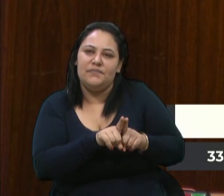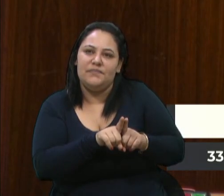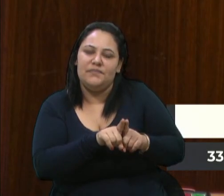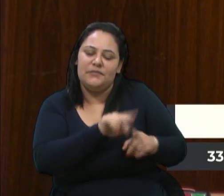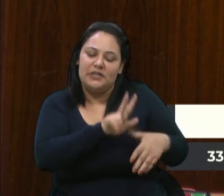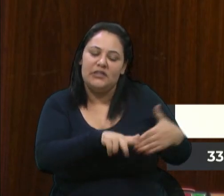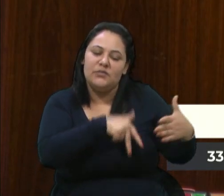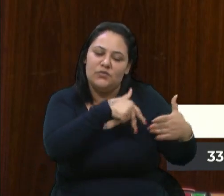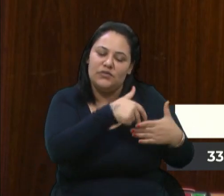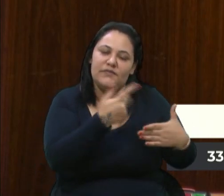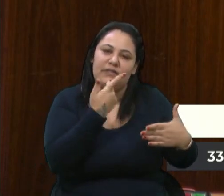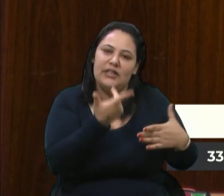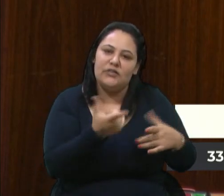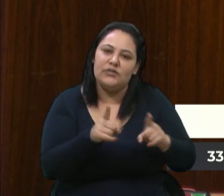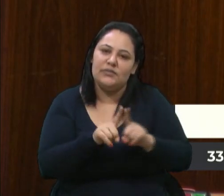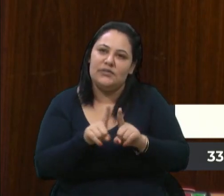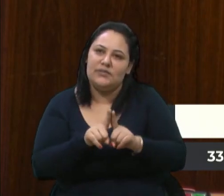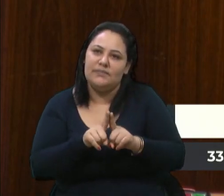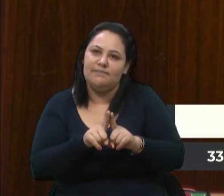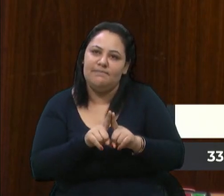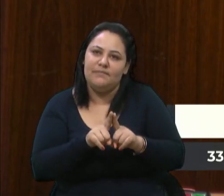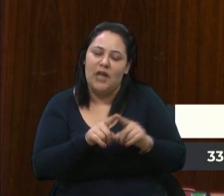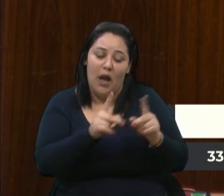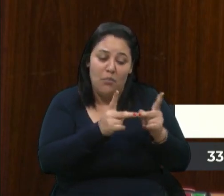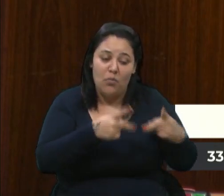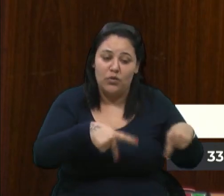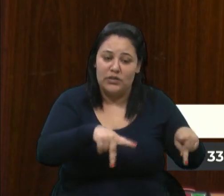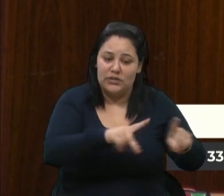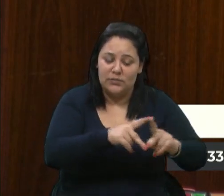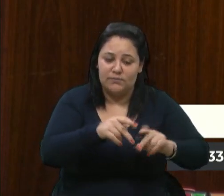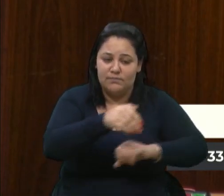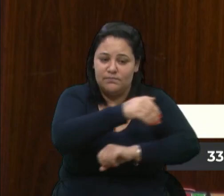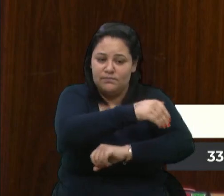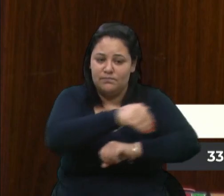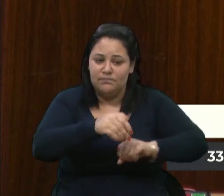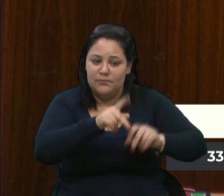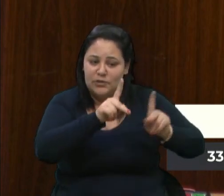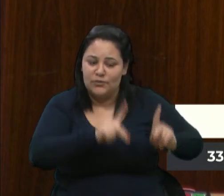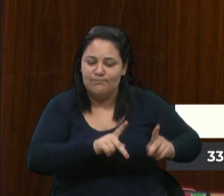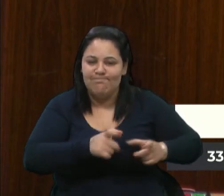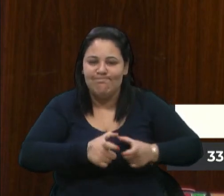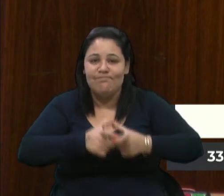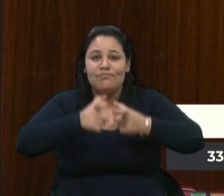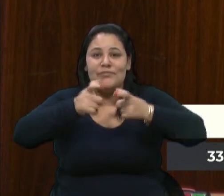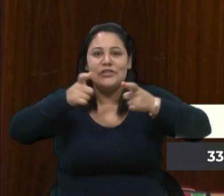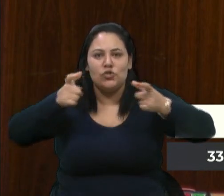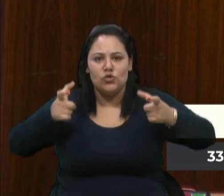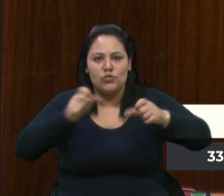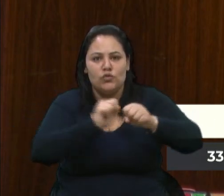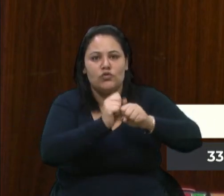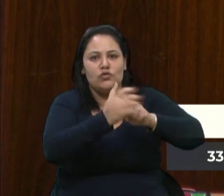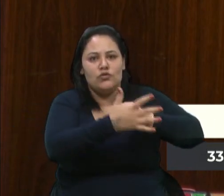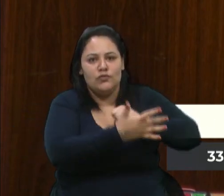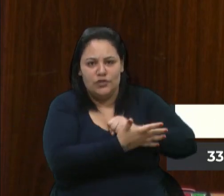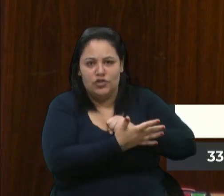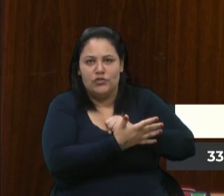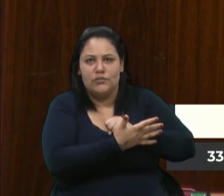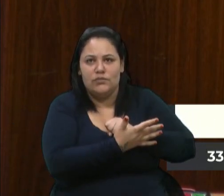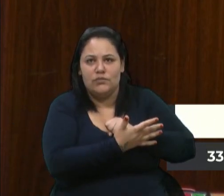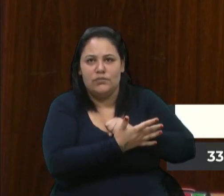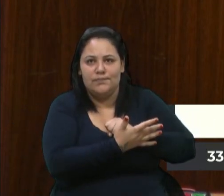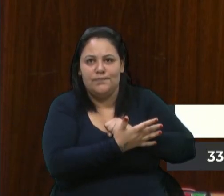Tribuna Livre, que a população em situação de rua aumentou durante a pandemia de cerca de